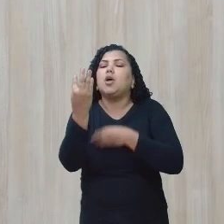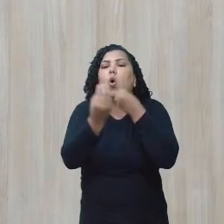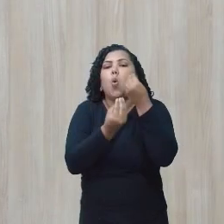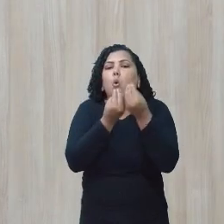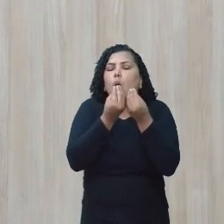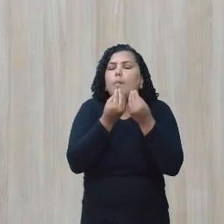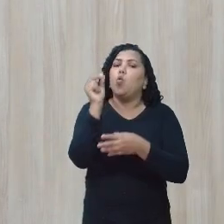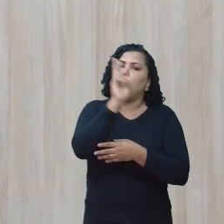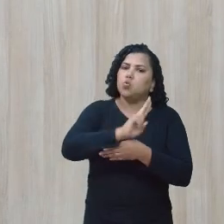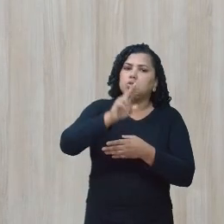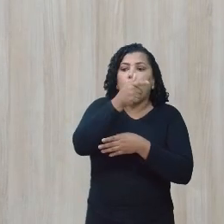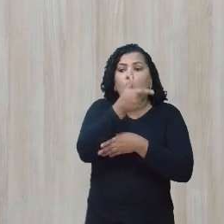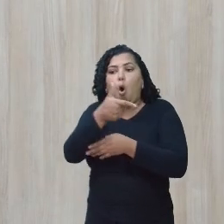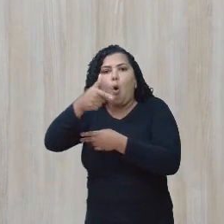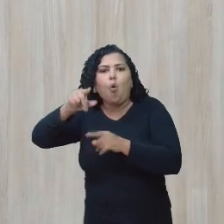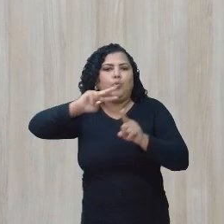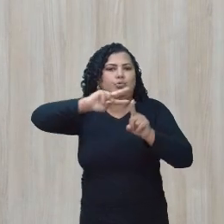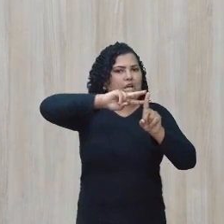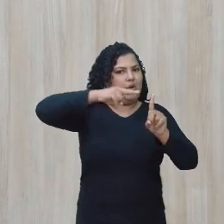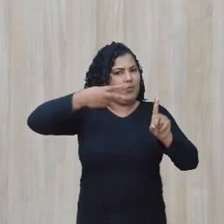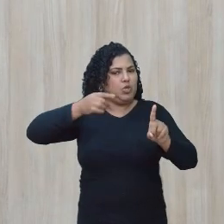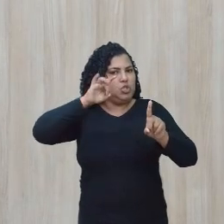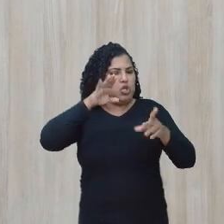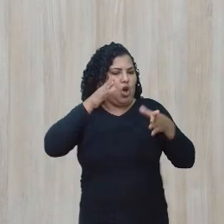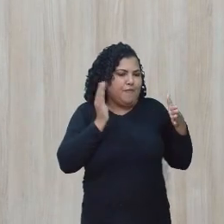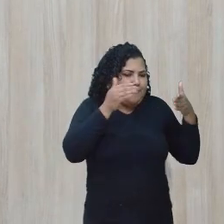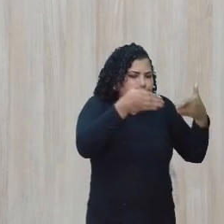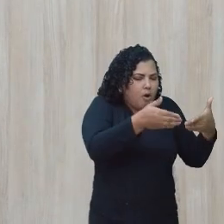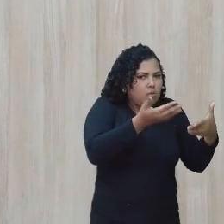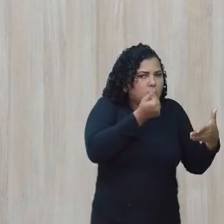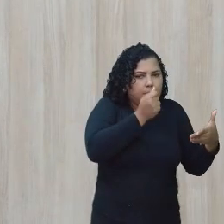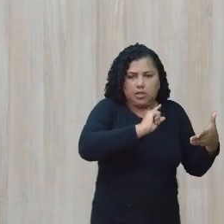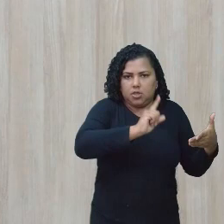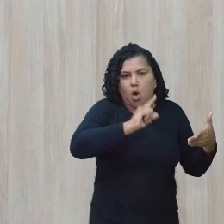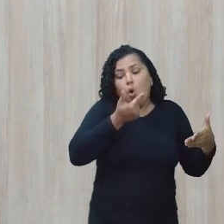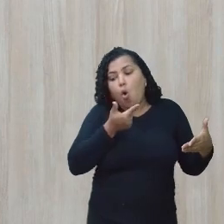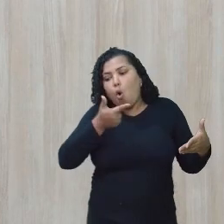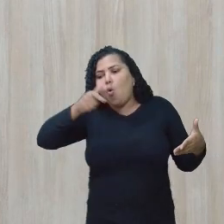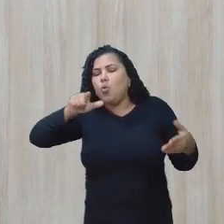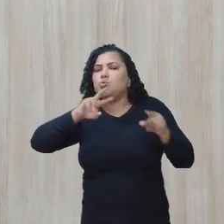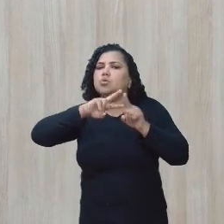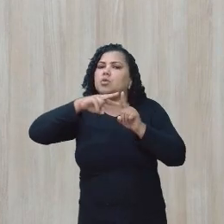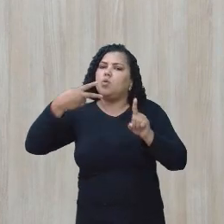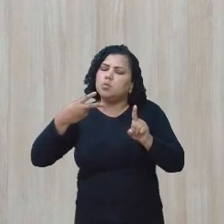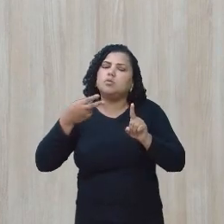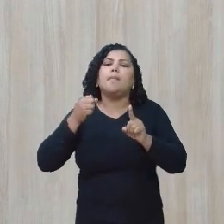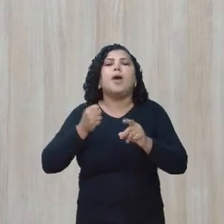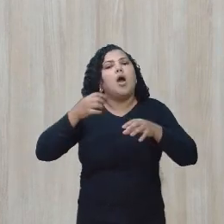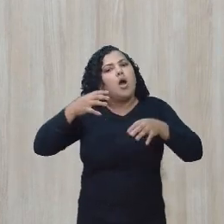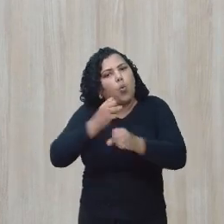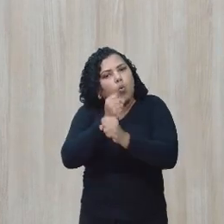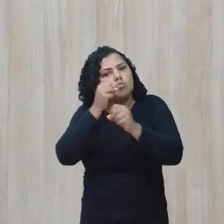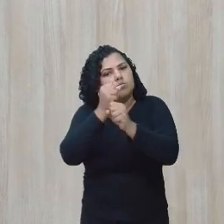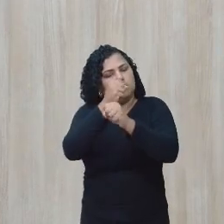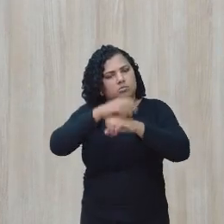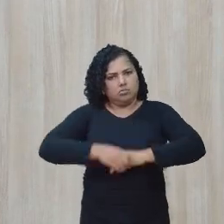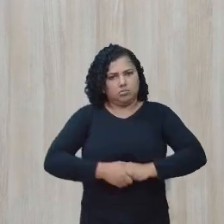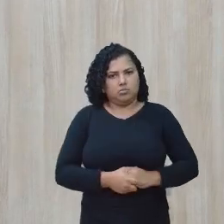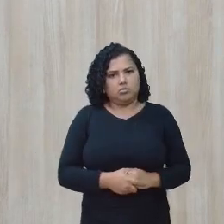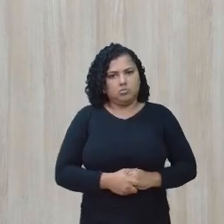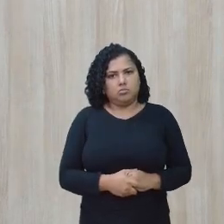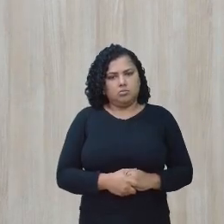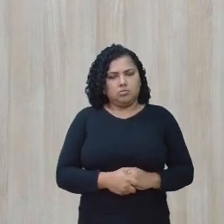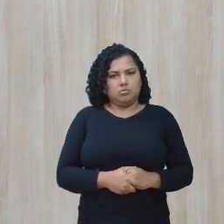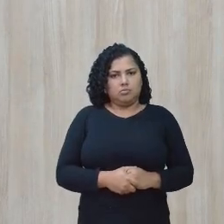usando outros elementos, não exatamente aquele produto. Você vai usar um outro elemento para poder quantificar aquele produto. São